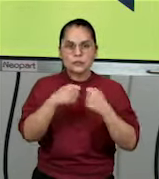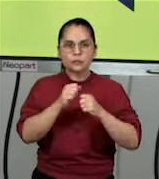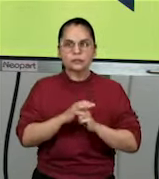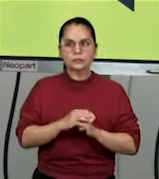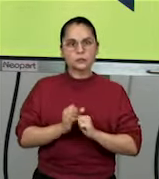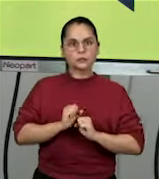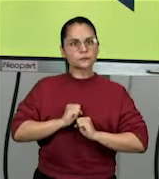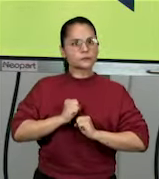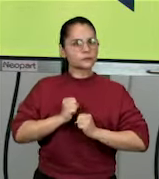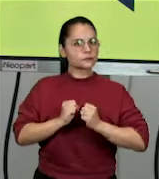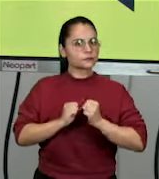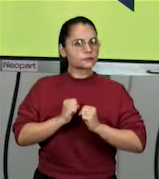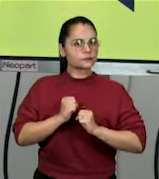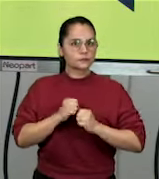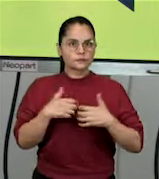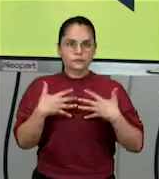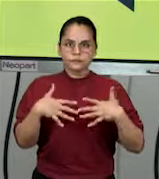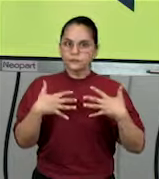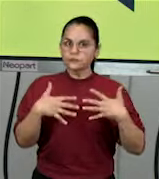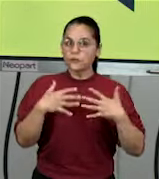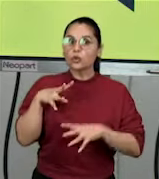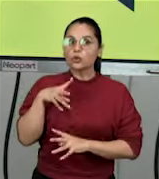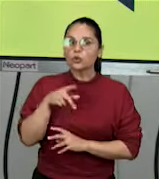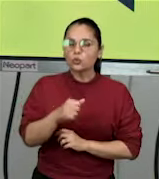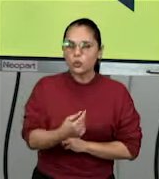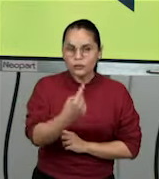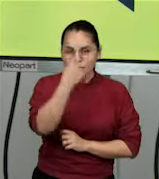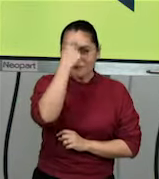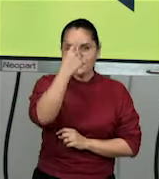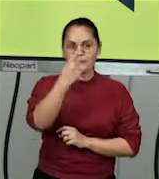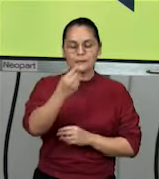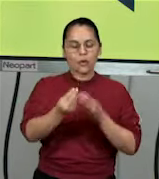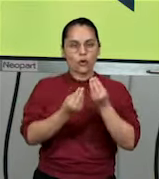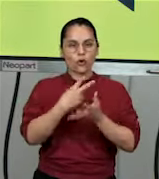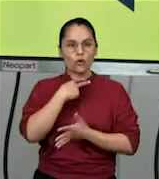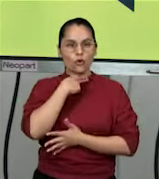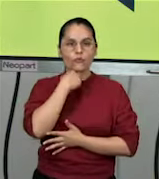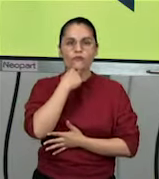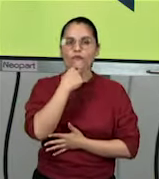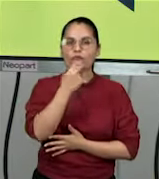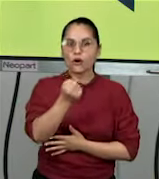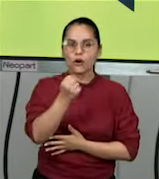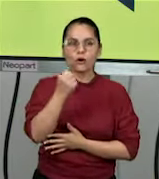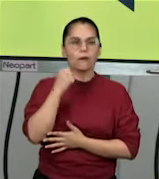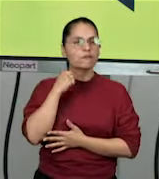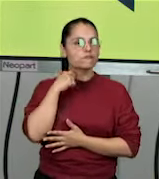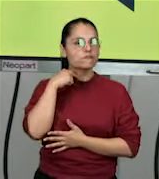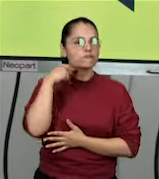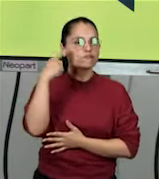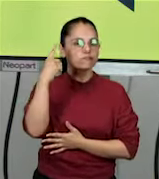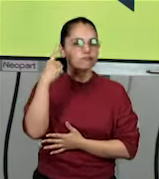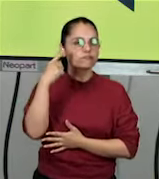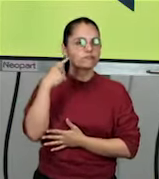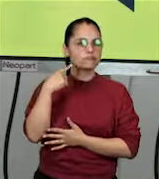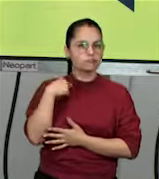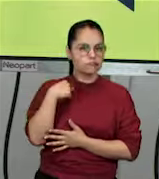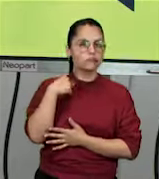tensão. Tudo isso é muito pensado. Na fala, o momento que eu tenho que abaixar ou aumentar a minha voz, isso